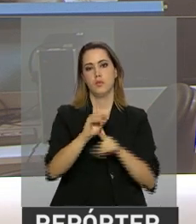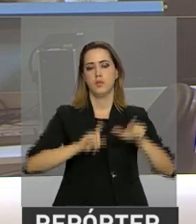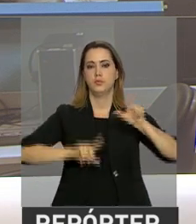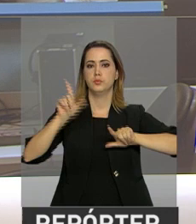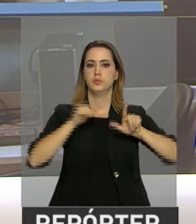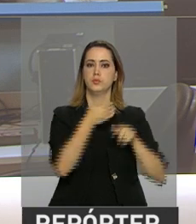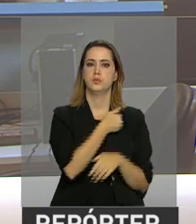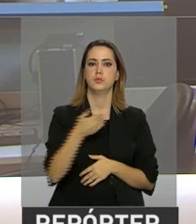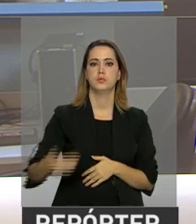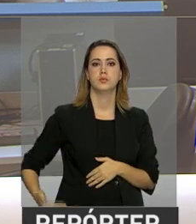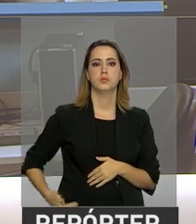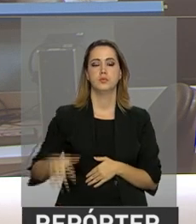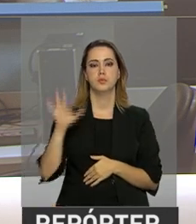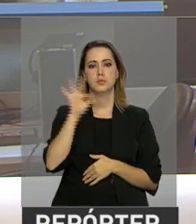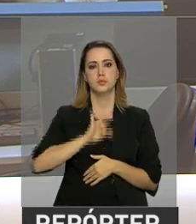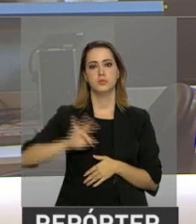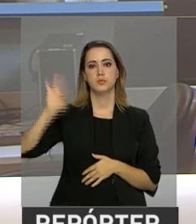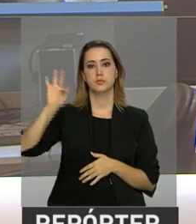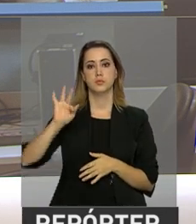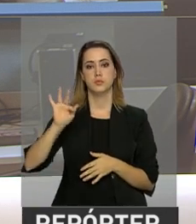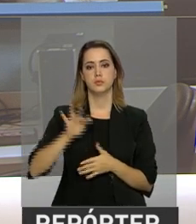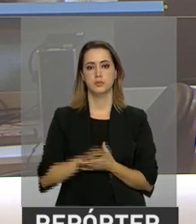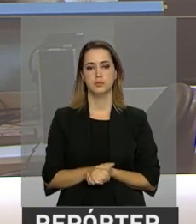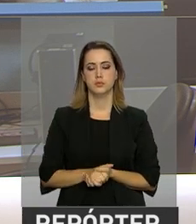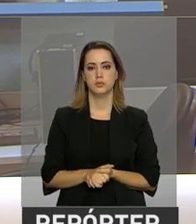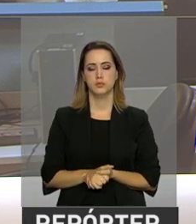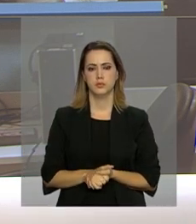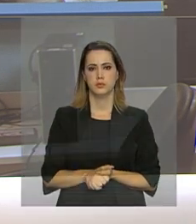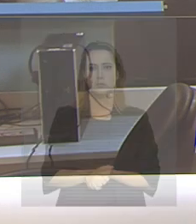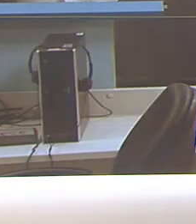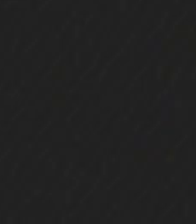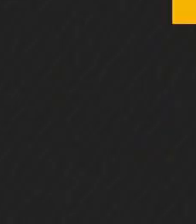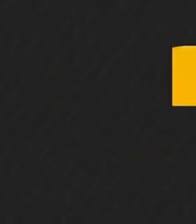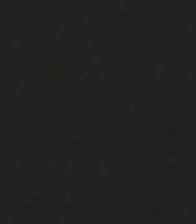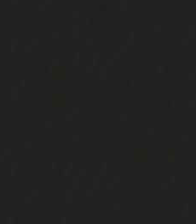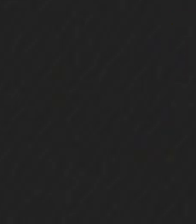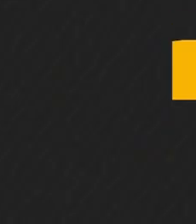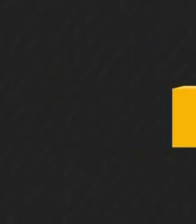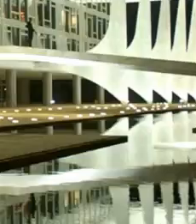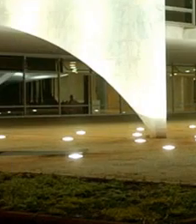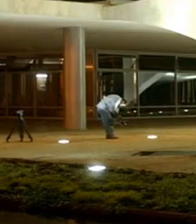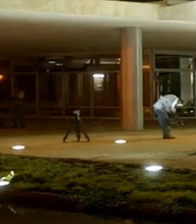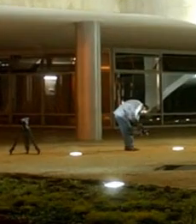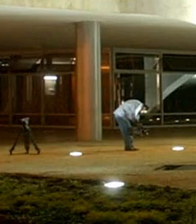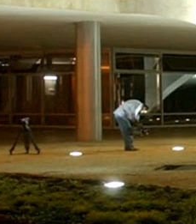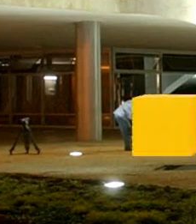e continue com a gente aqui na NBR, a TV do Governo Federal.